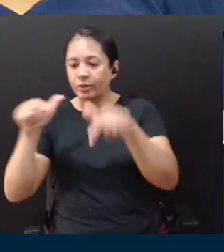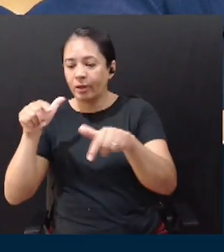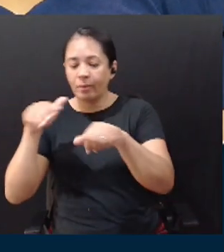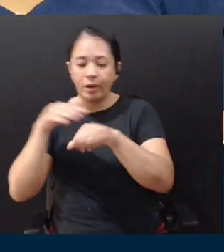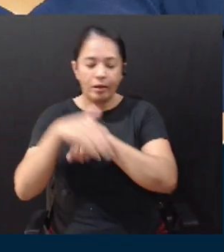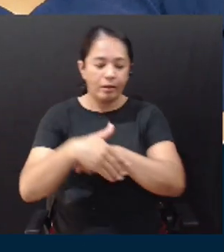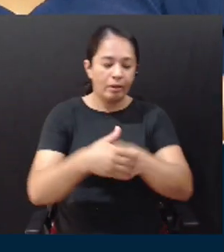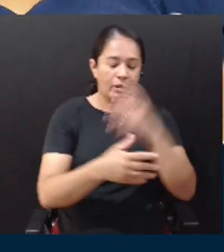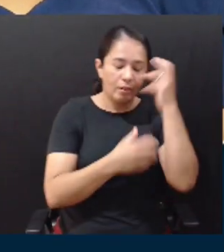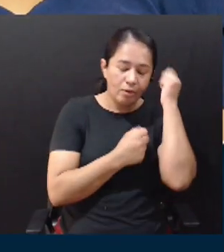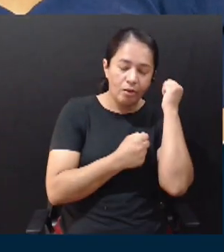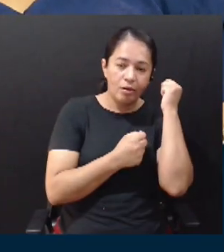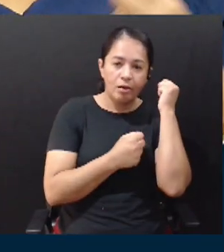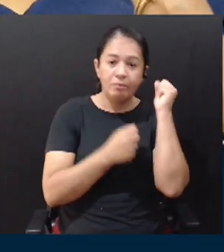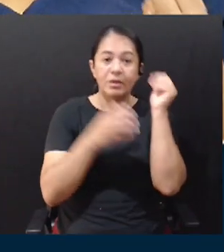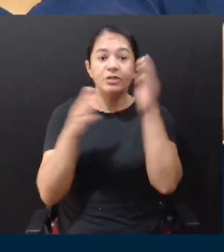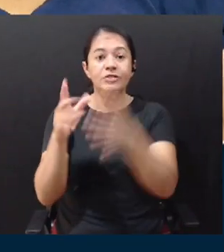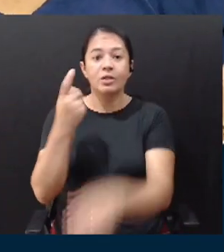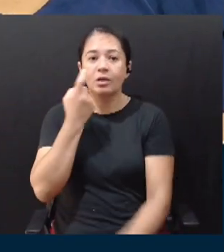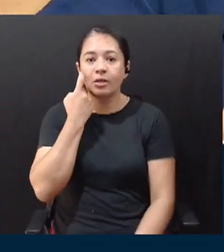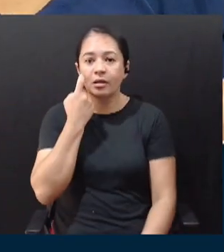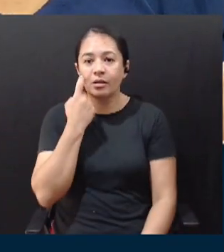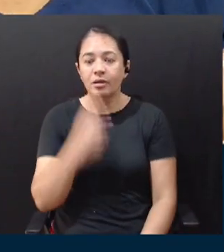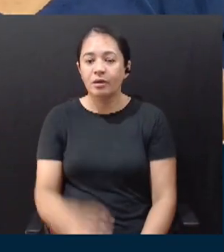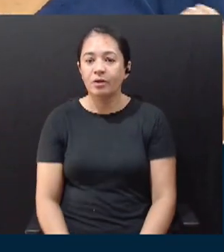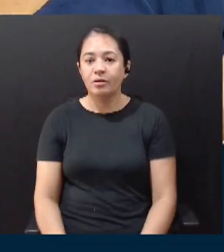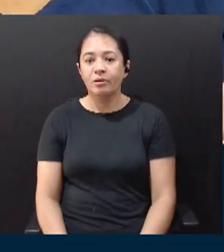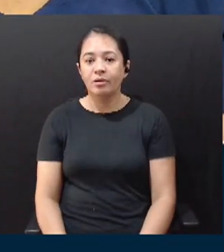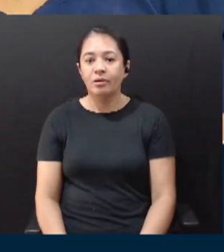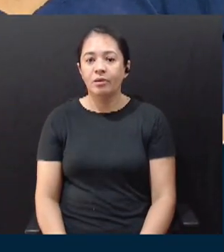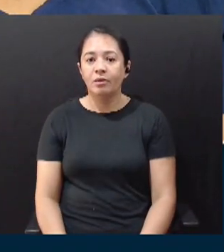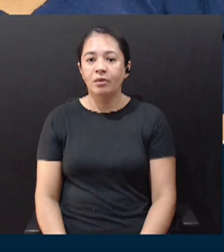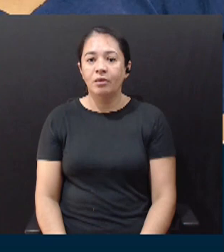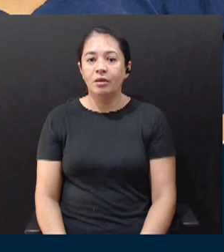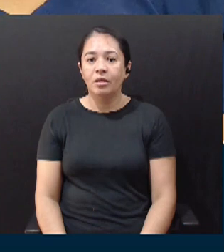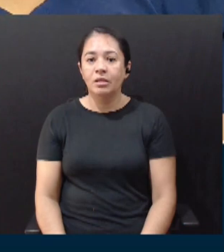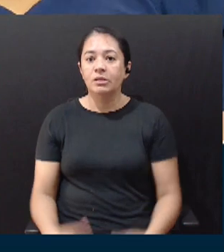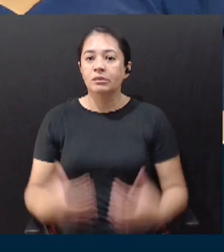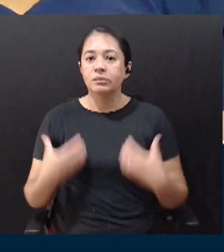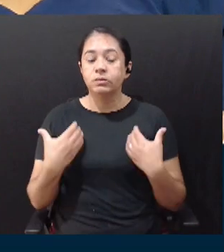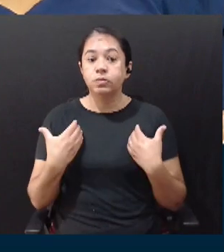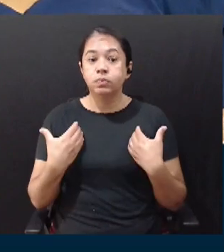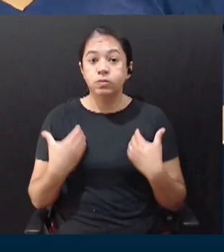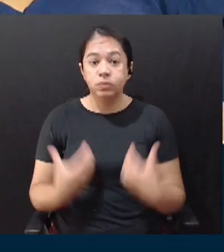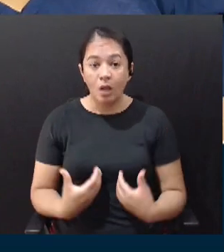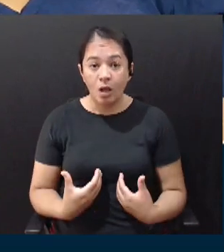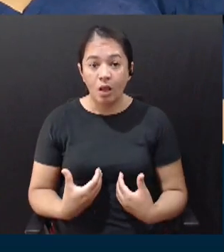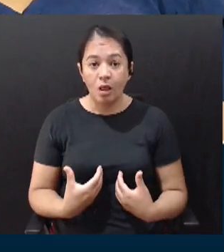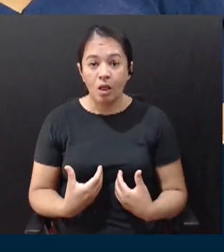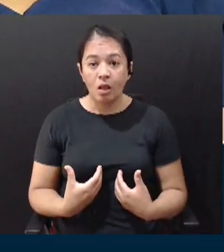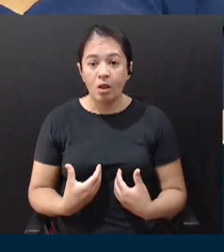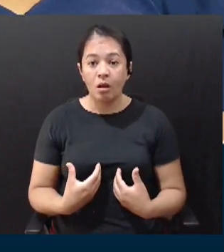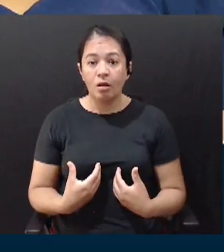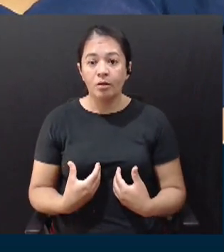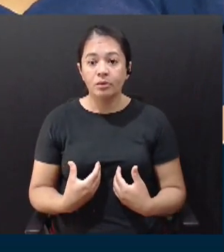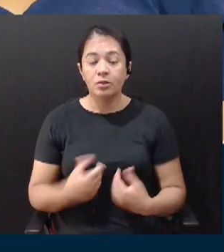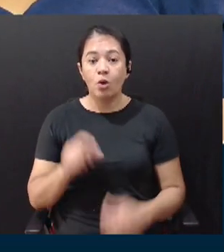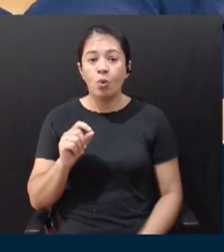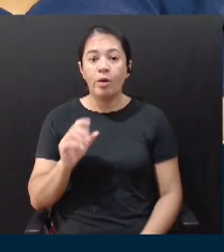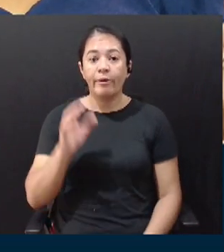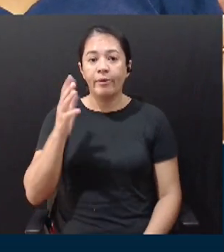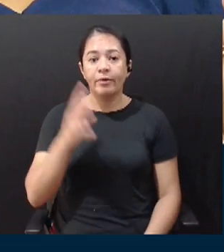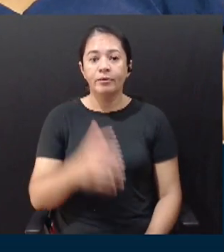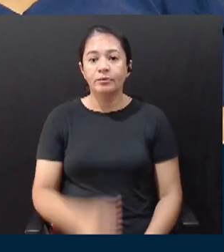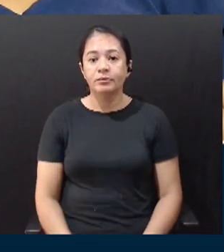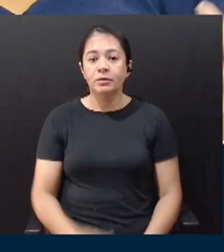na sexta-feira, tá tá sobrecarregado, gente. E aí é muita energia,